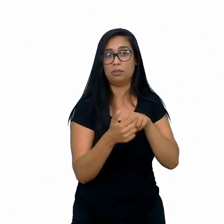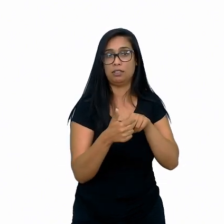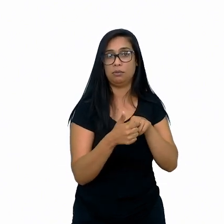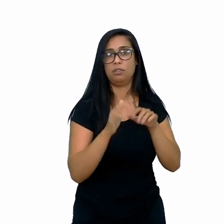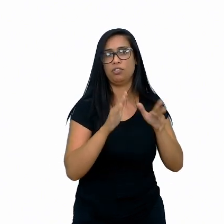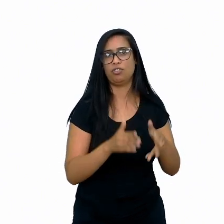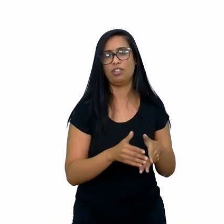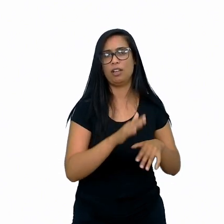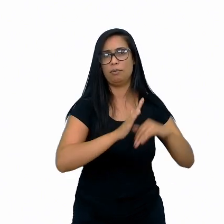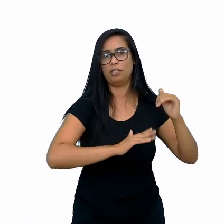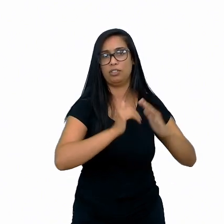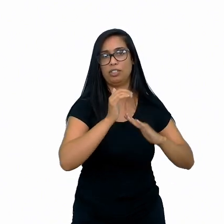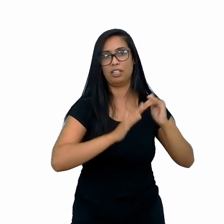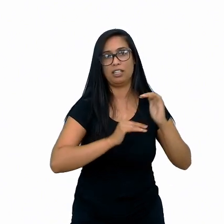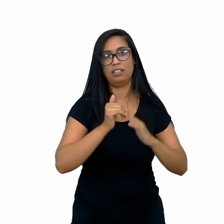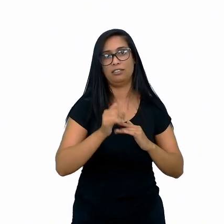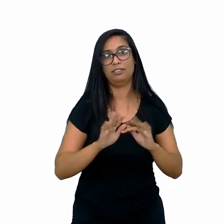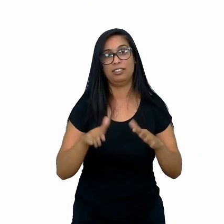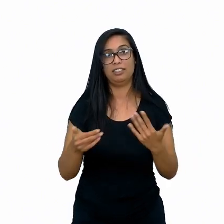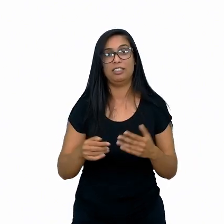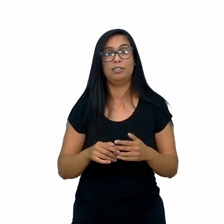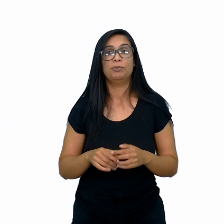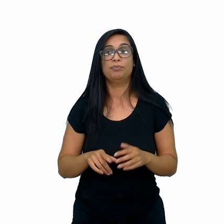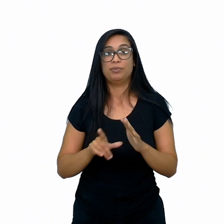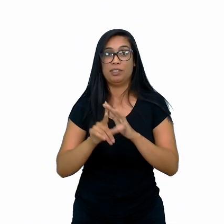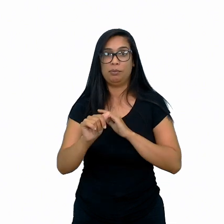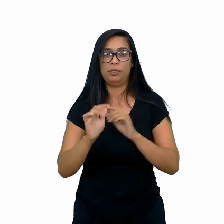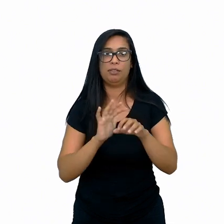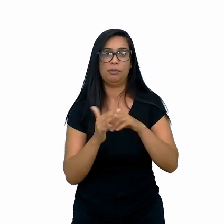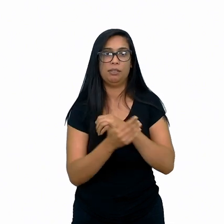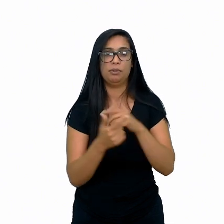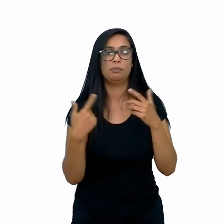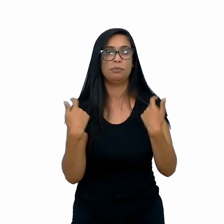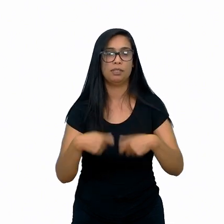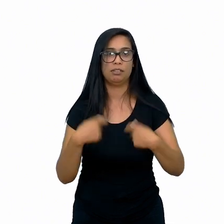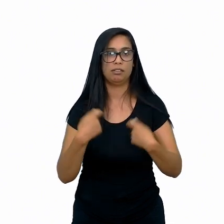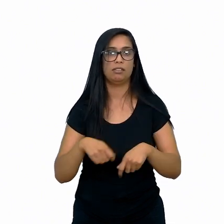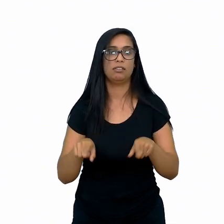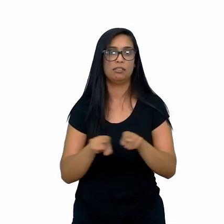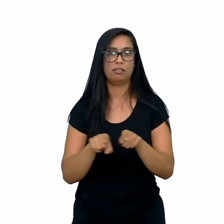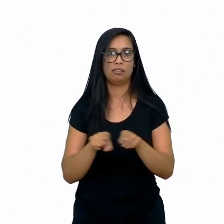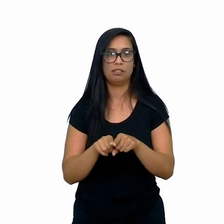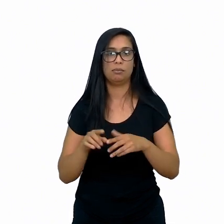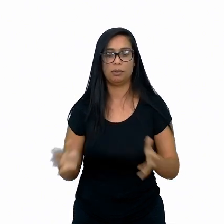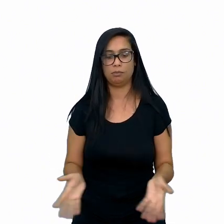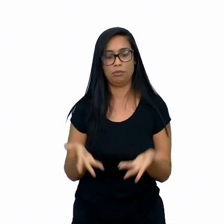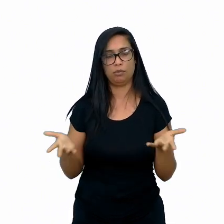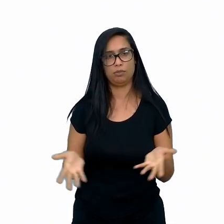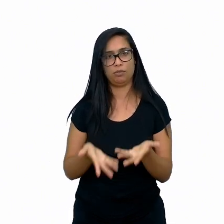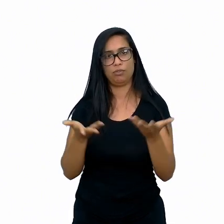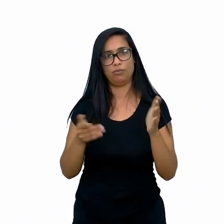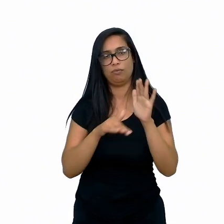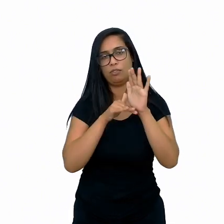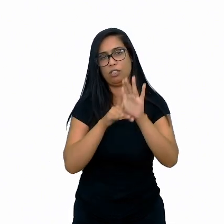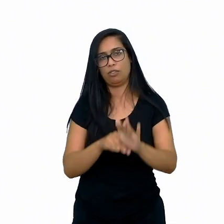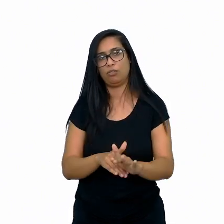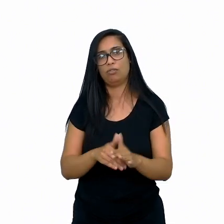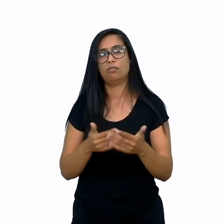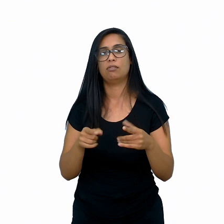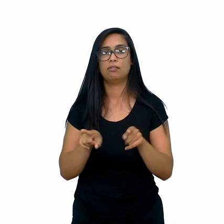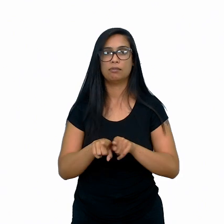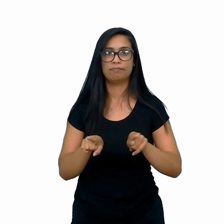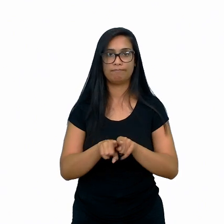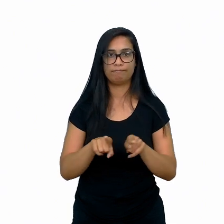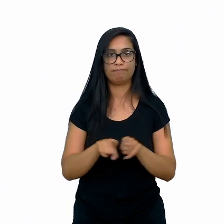trabalho ali precisa ser mais extenso, a gente precisa retomar isso com as crianças, motivá-los.